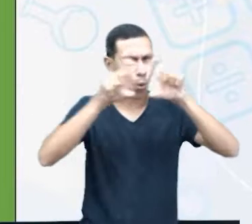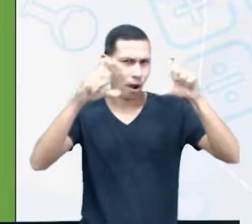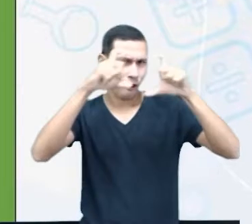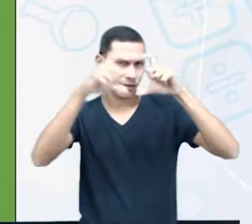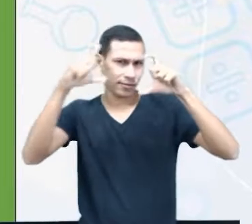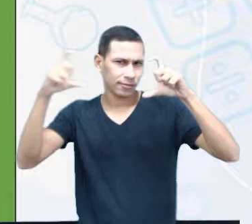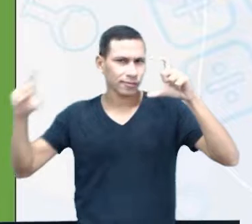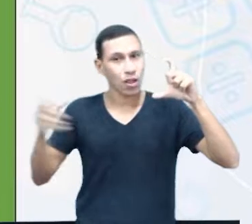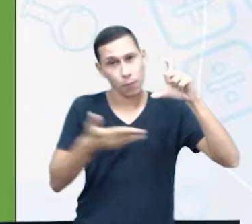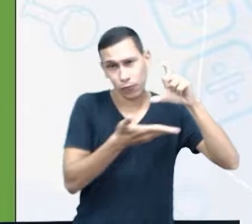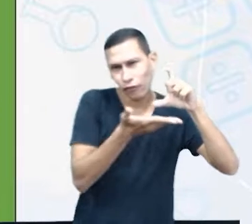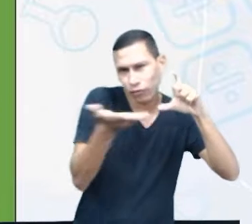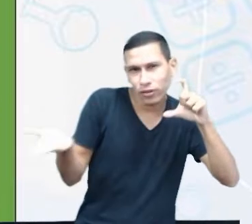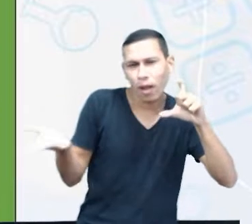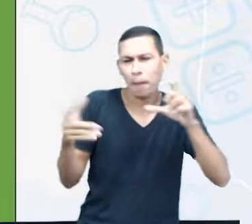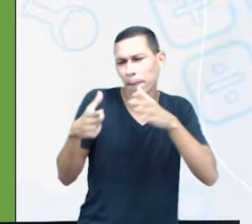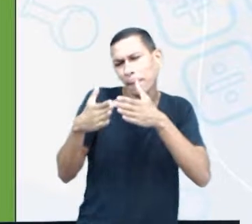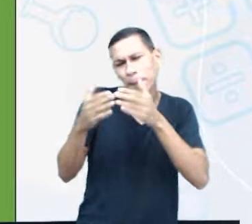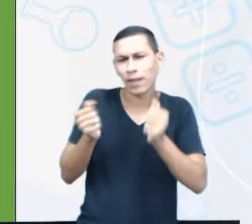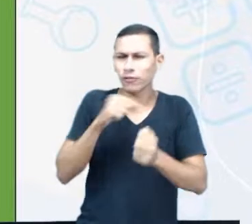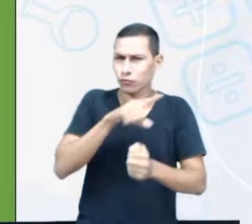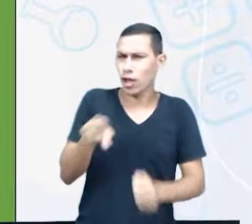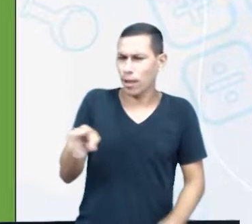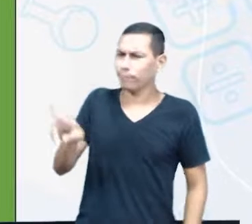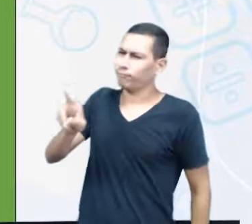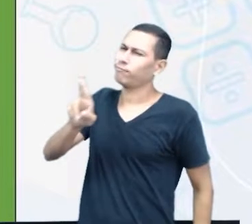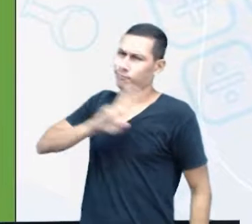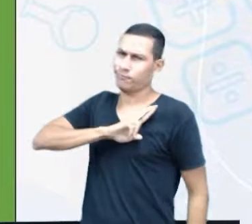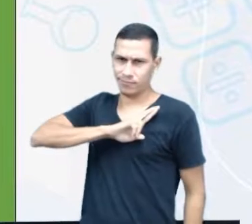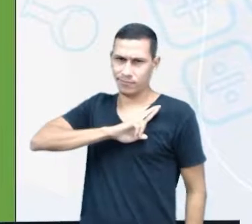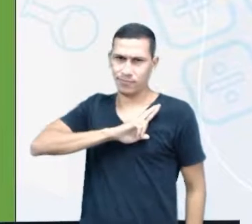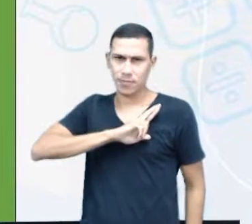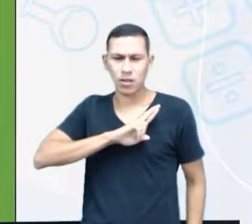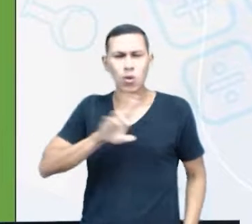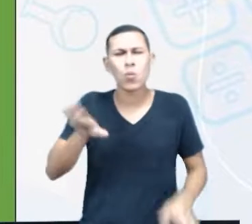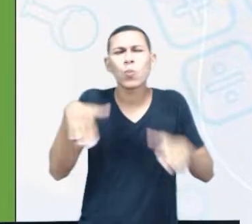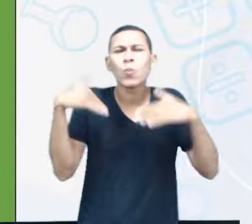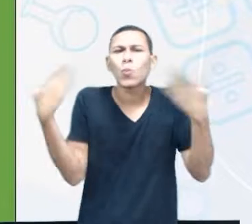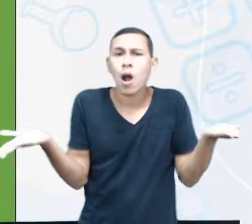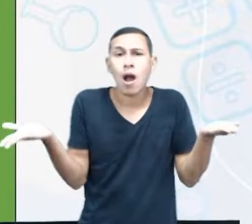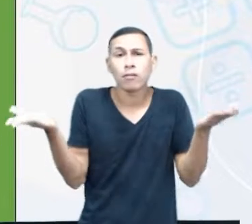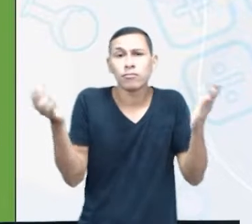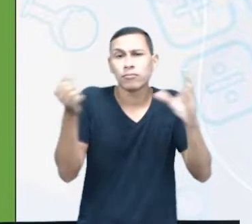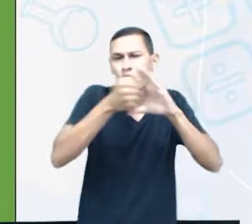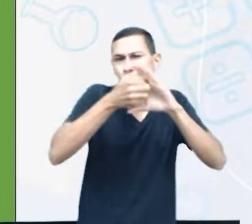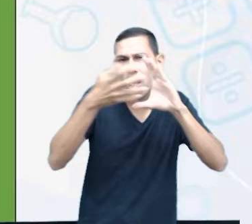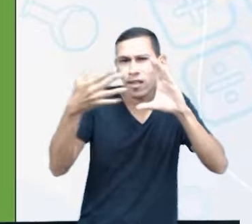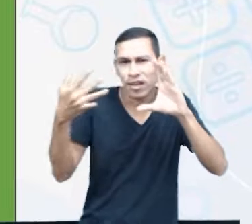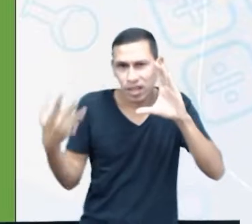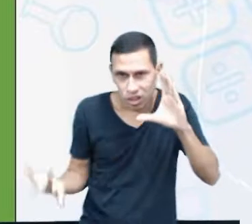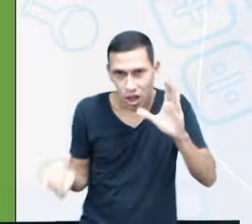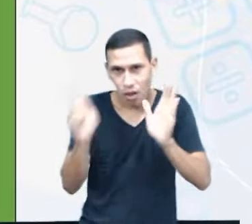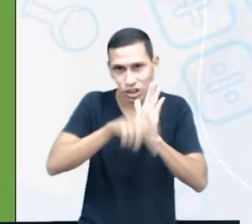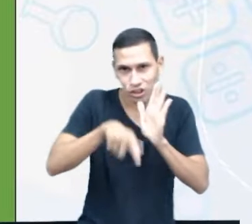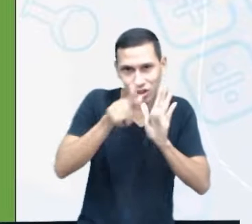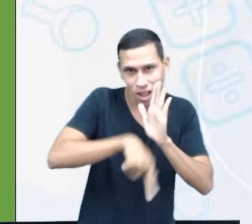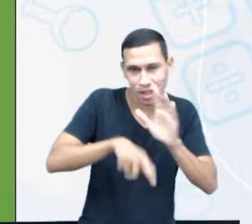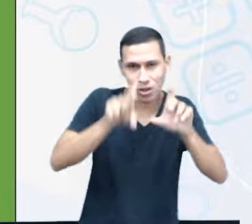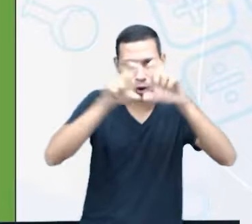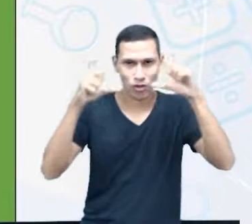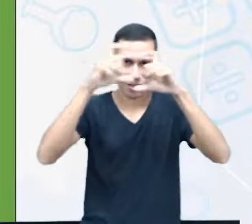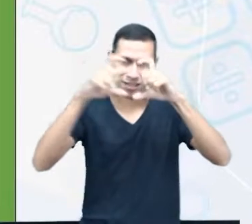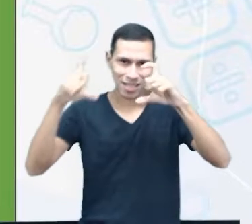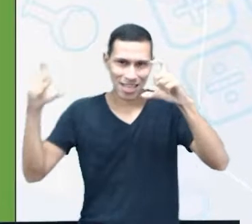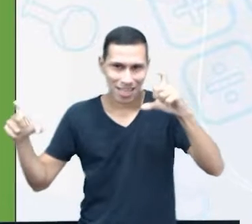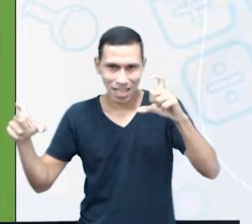trouxe uma tirinha para vocês e pedi para que vocês me respondessem aí quais as características do gênero tirinha que estão presentes aí